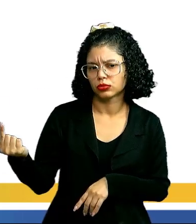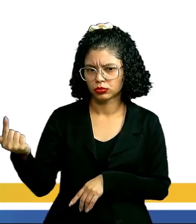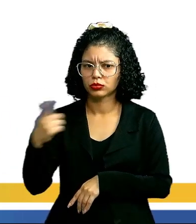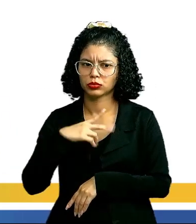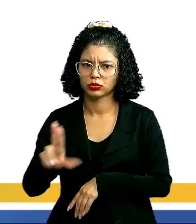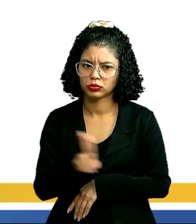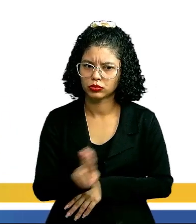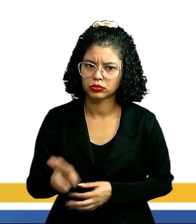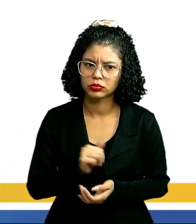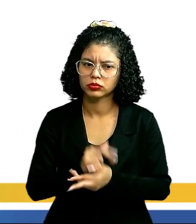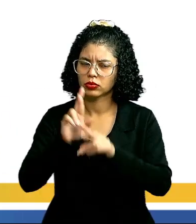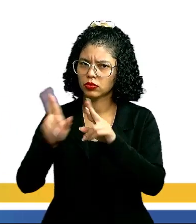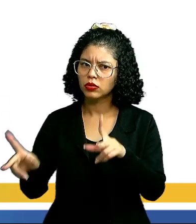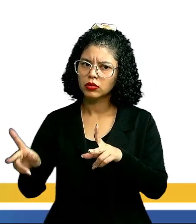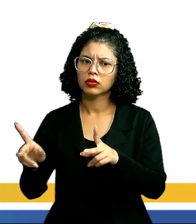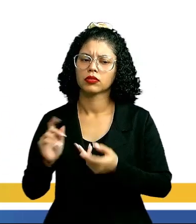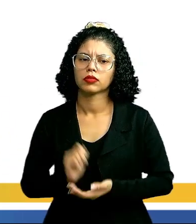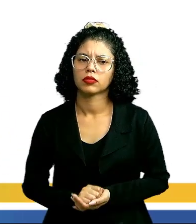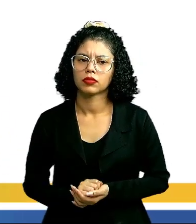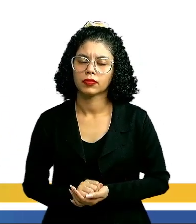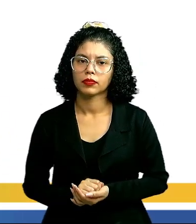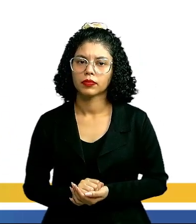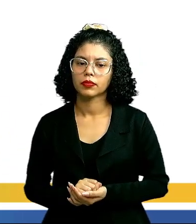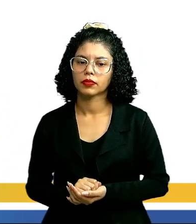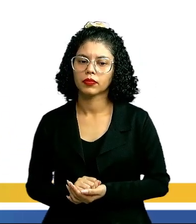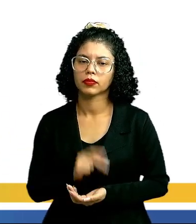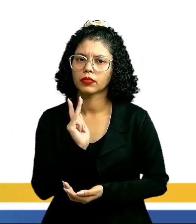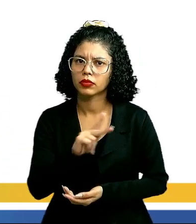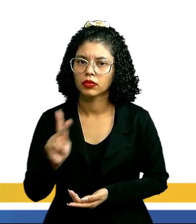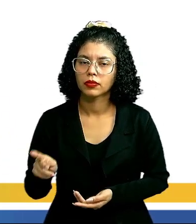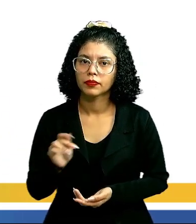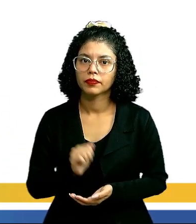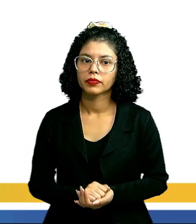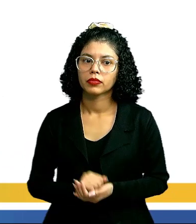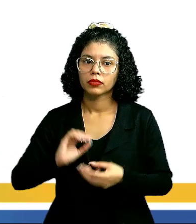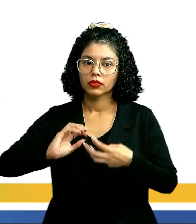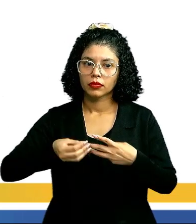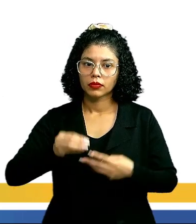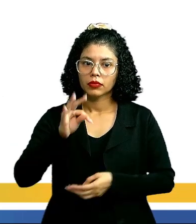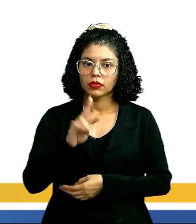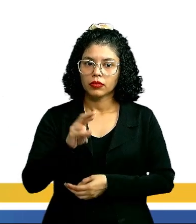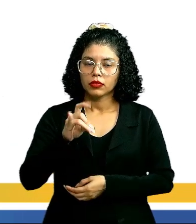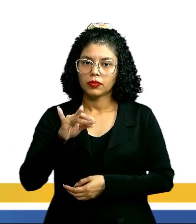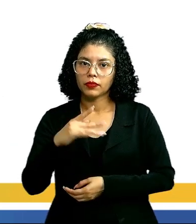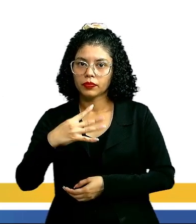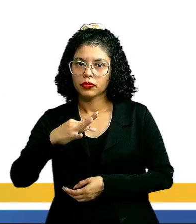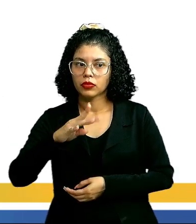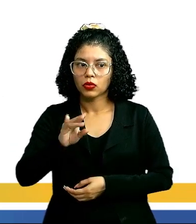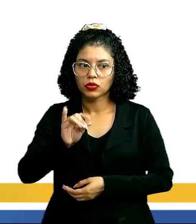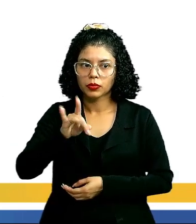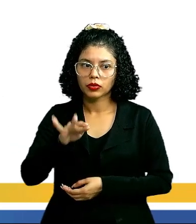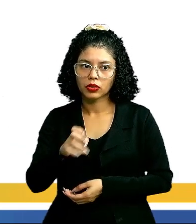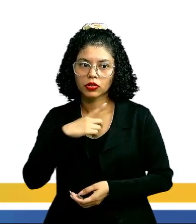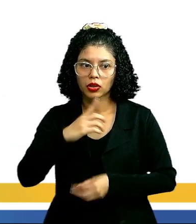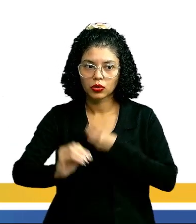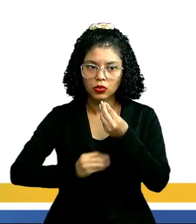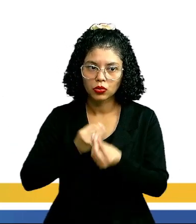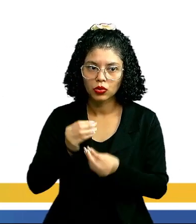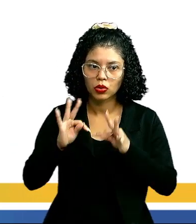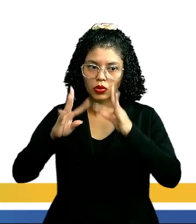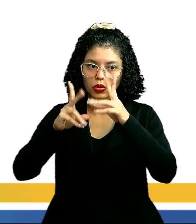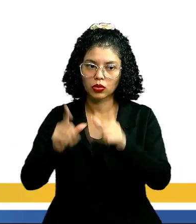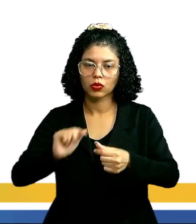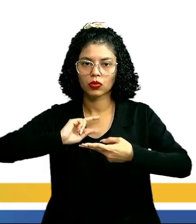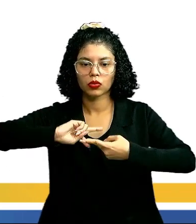têm nomes indiferenciadas e diferenciadas, professor? As células-tronco totipotentes, elas têm todos os